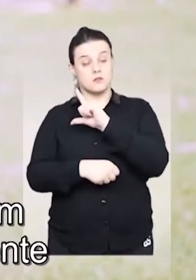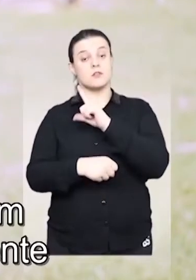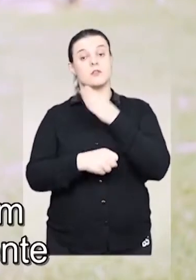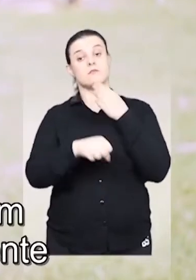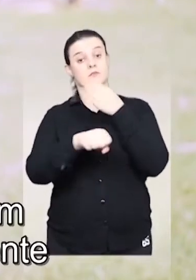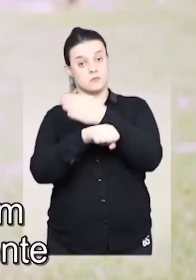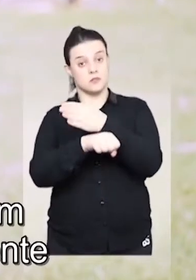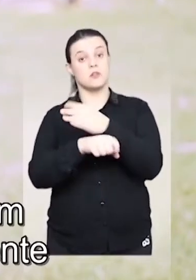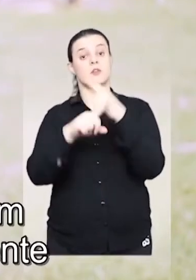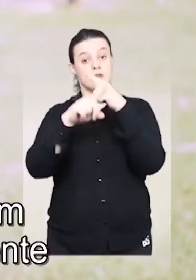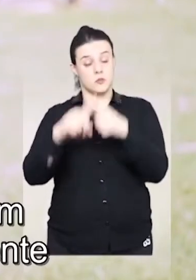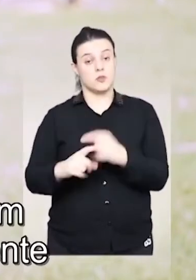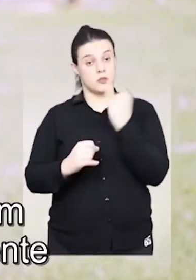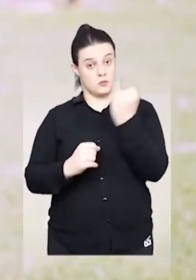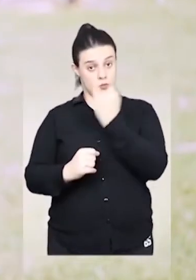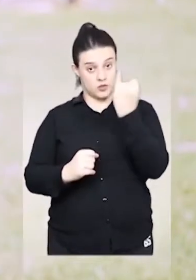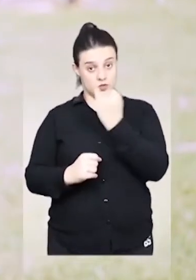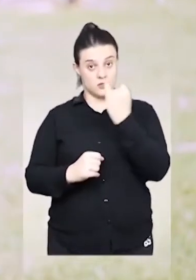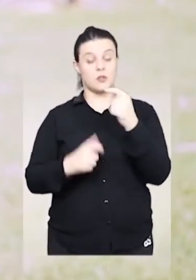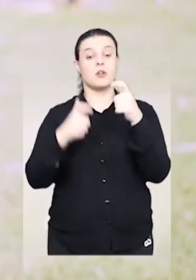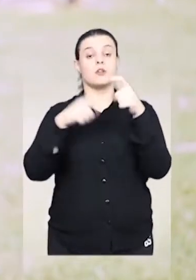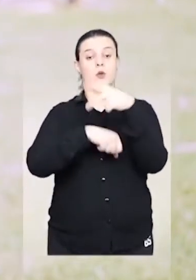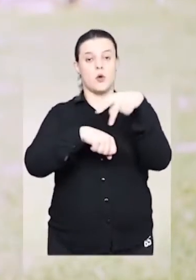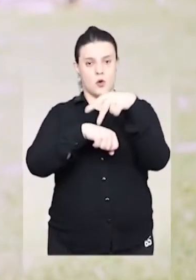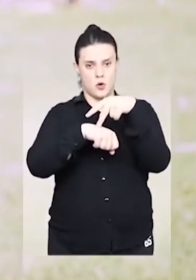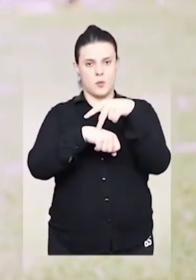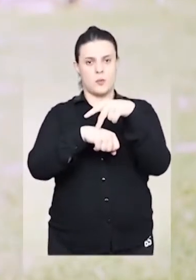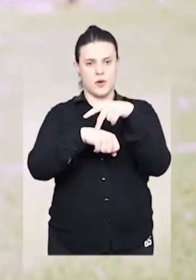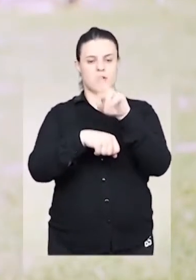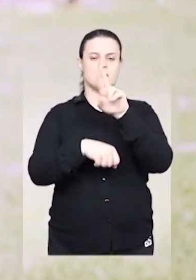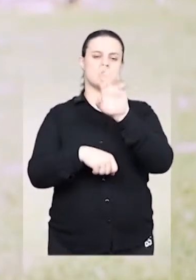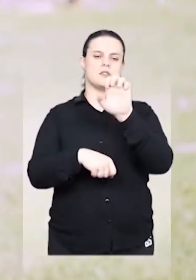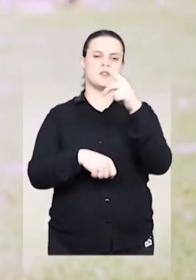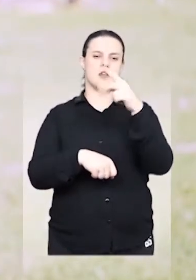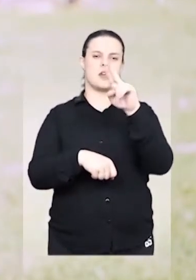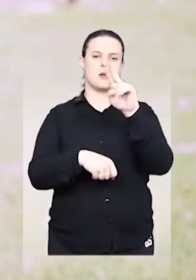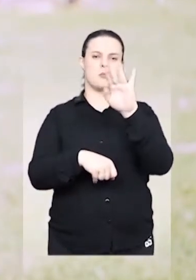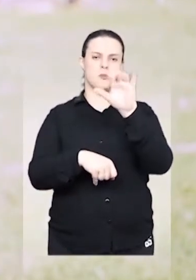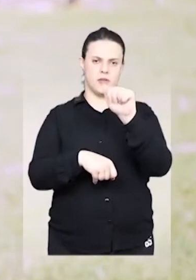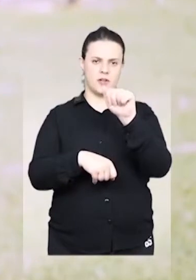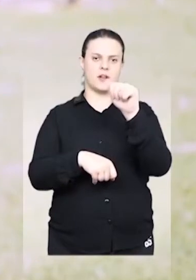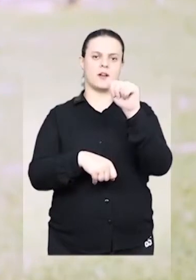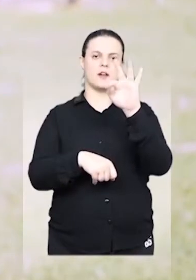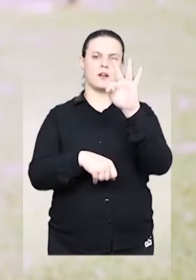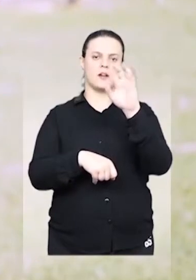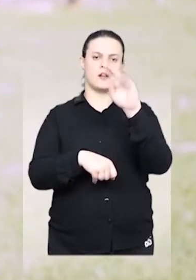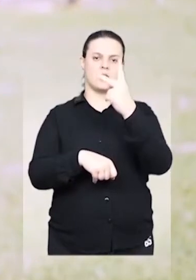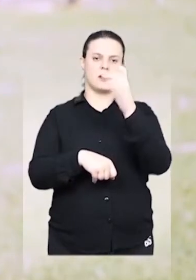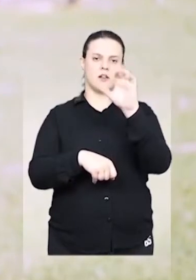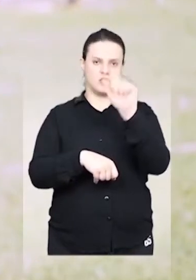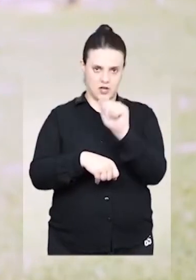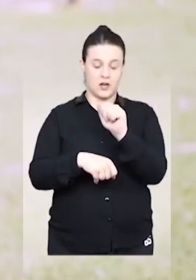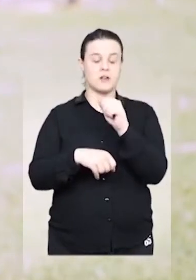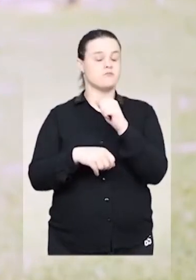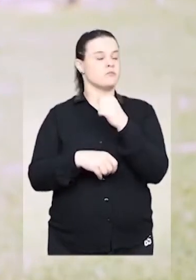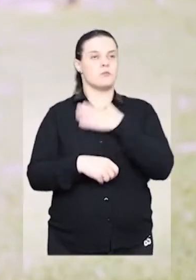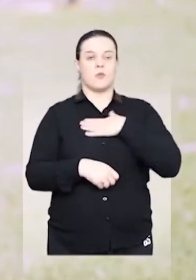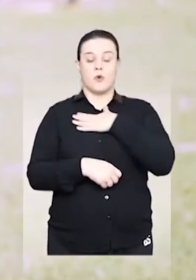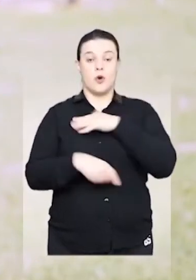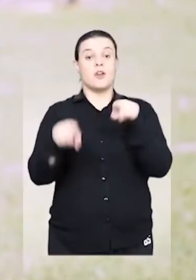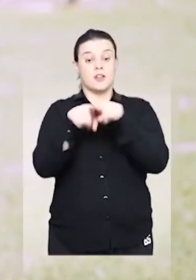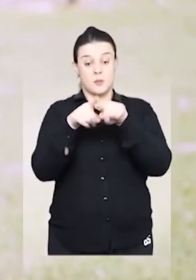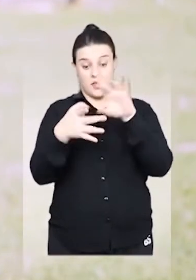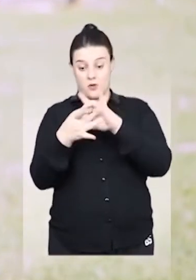de um campeonato bem importante para a gente na República Tcheca, e poder participar no Rio das Paralimpíadas foi marcante,